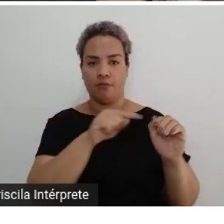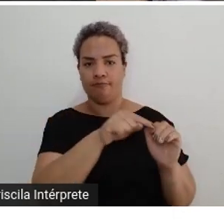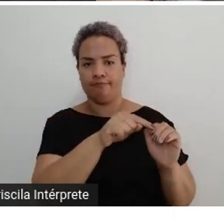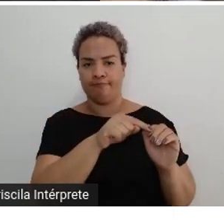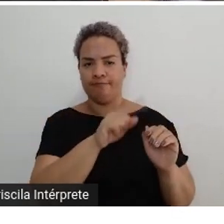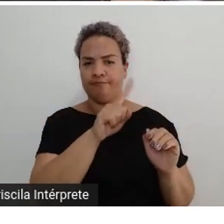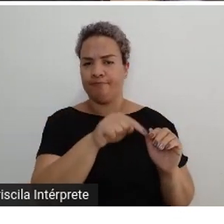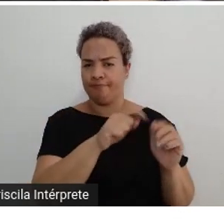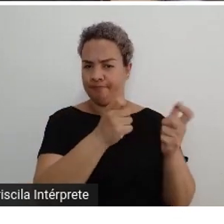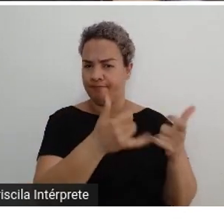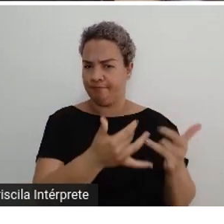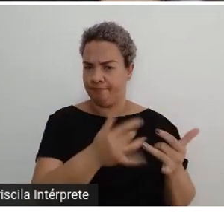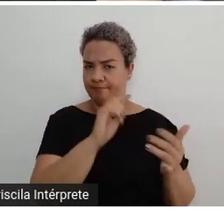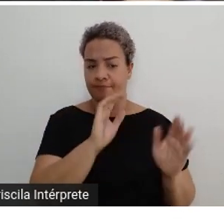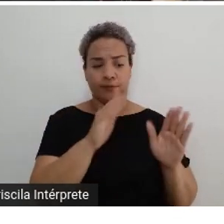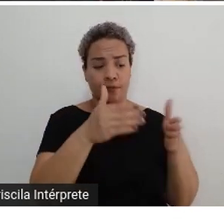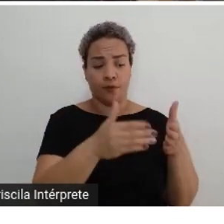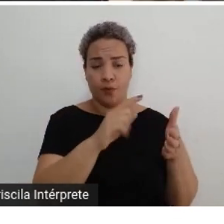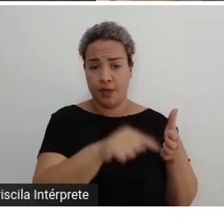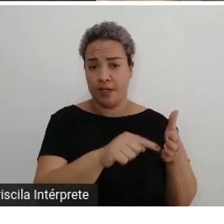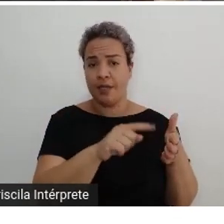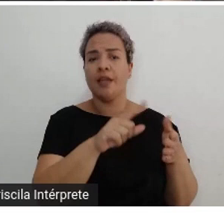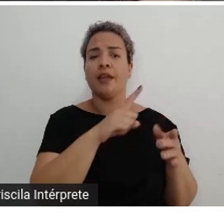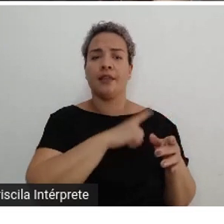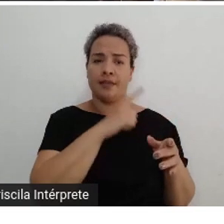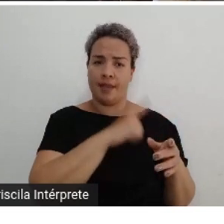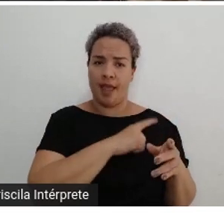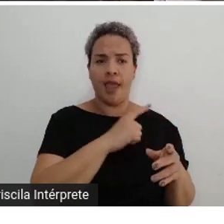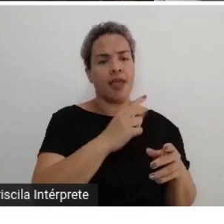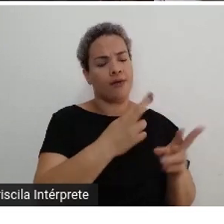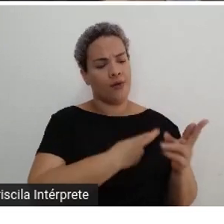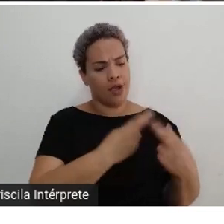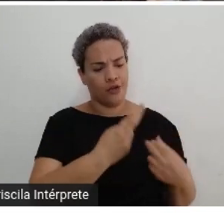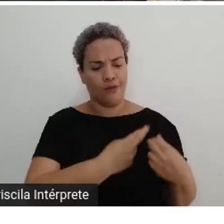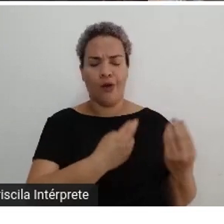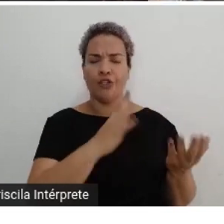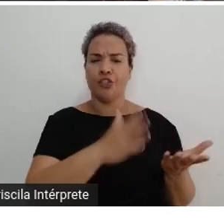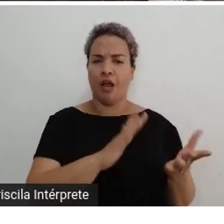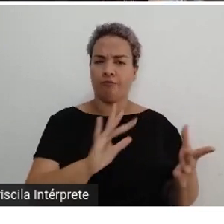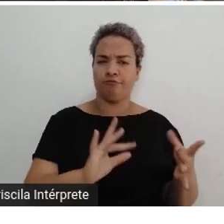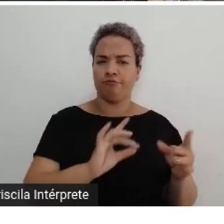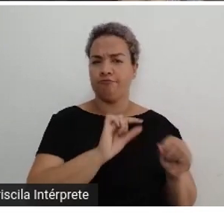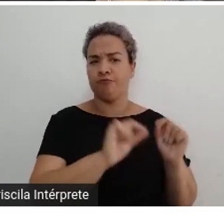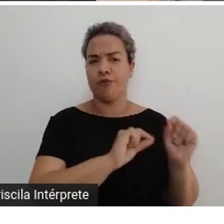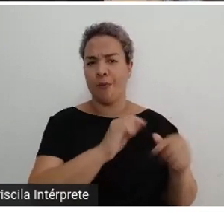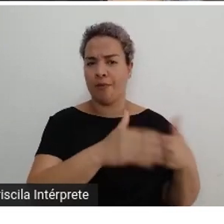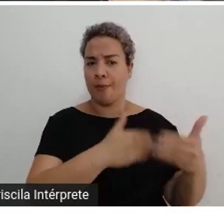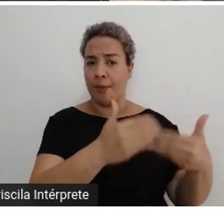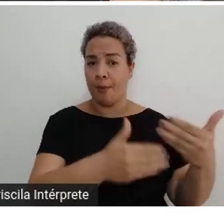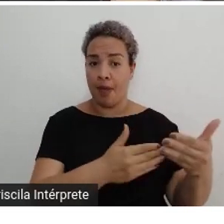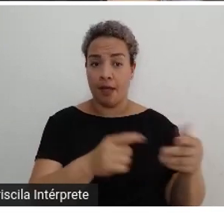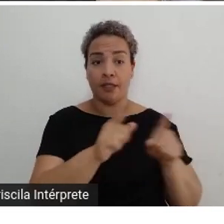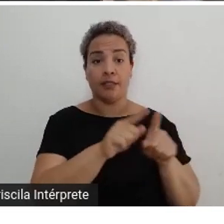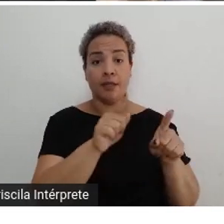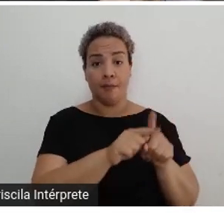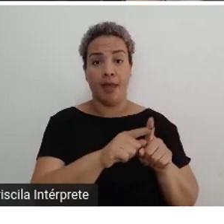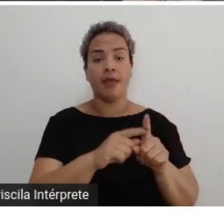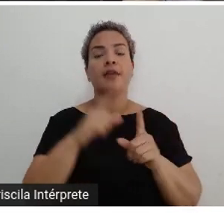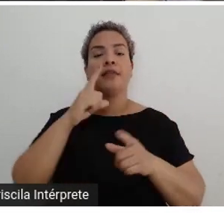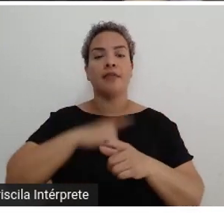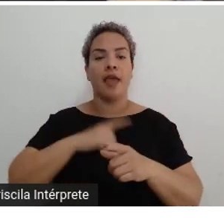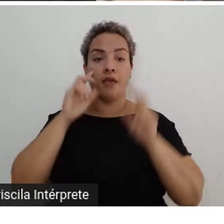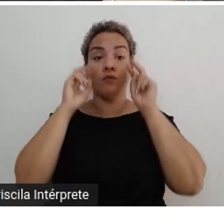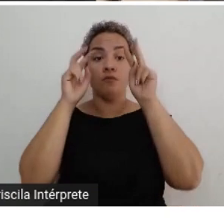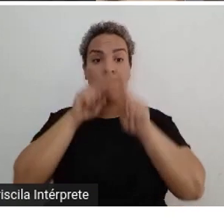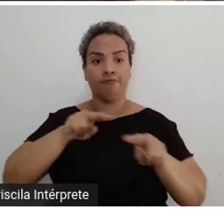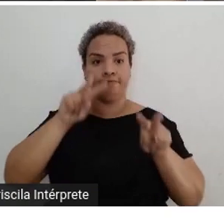específico está me trazendo um retorno, um engajamento. E no vertical, eu consigo ter uma